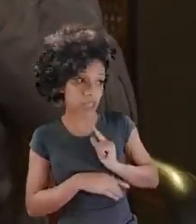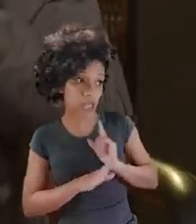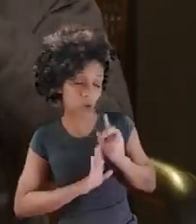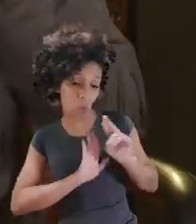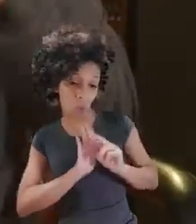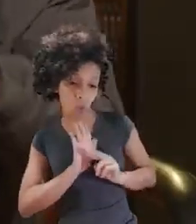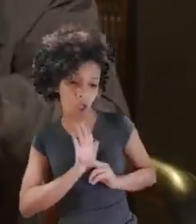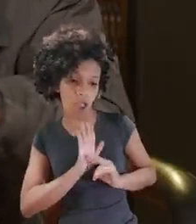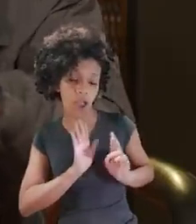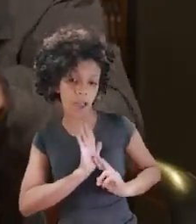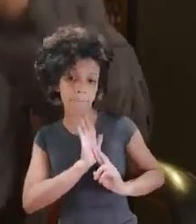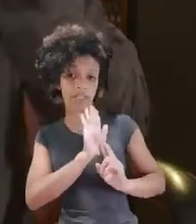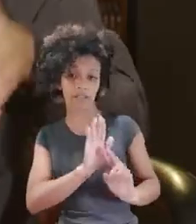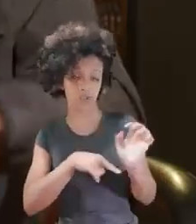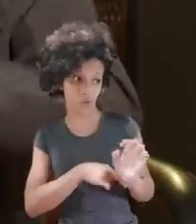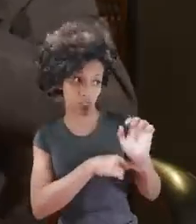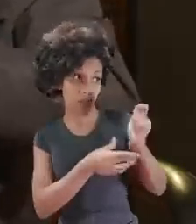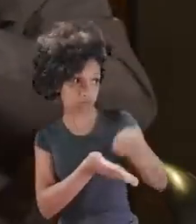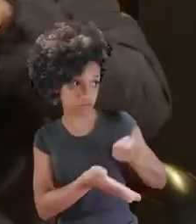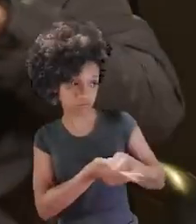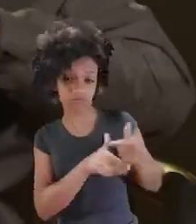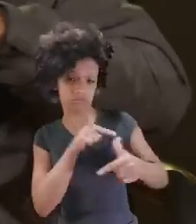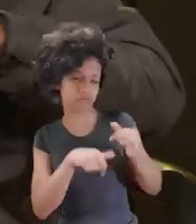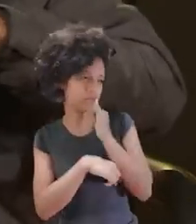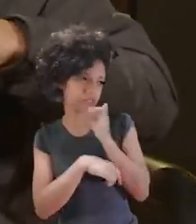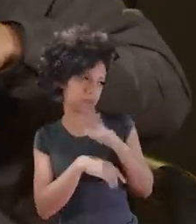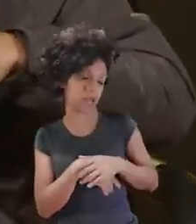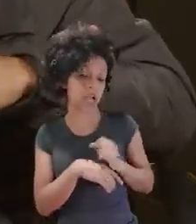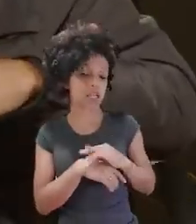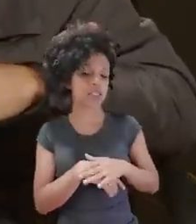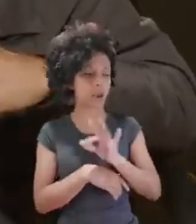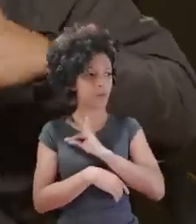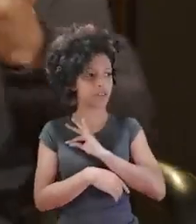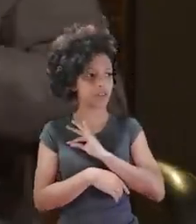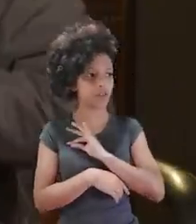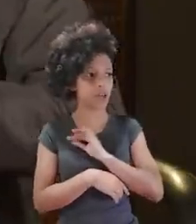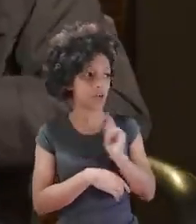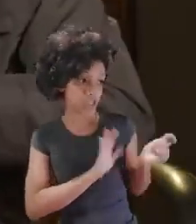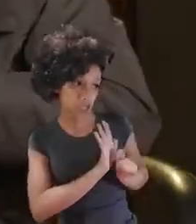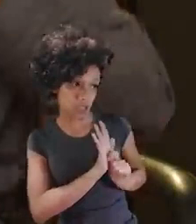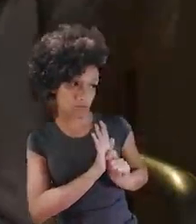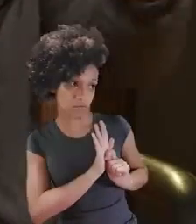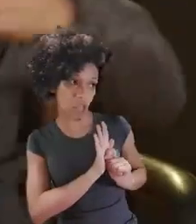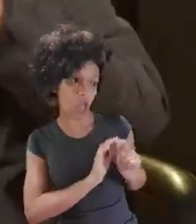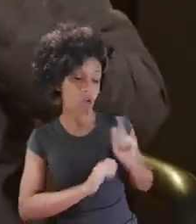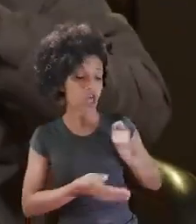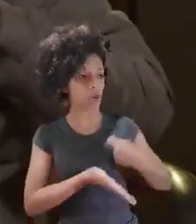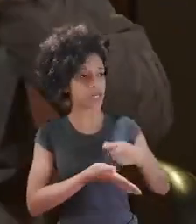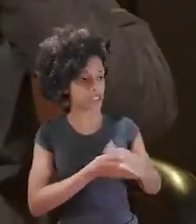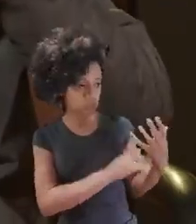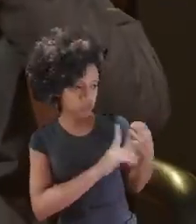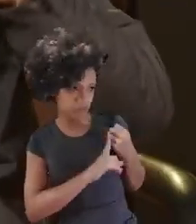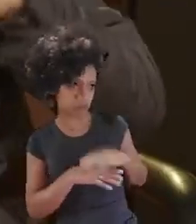uma prerrogativa de ser o representante do Estado ele tem que cumprir E se eu fosse policial e você a serviço baseado tinha obrigação de se eu vejo o